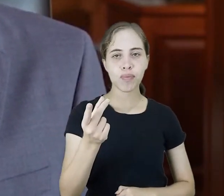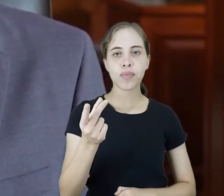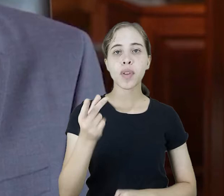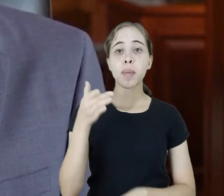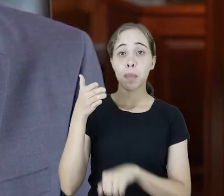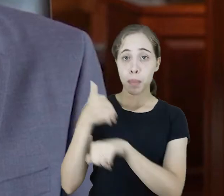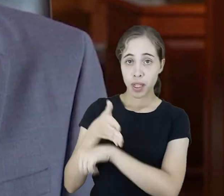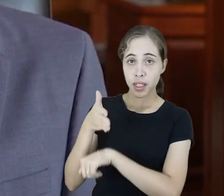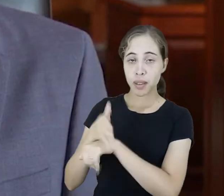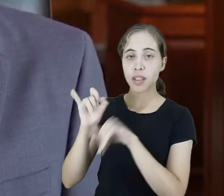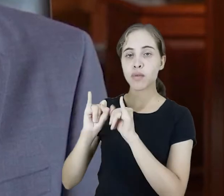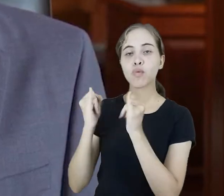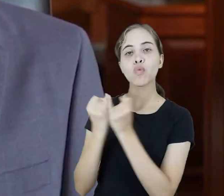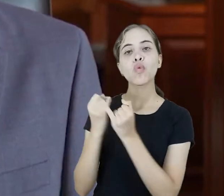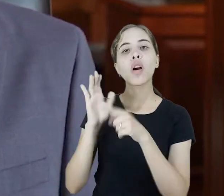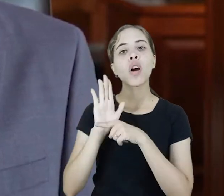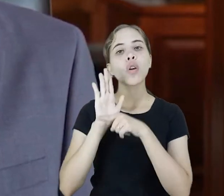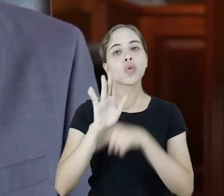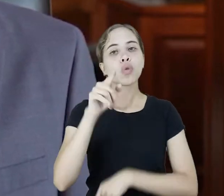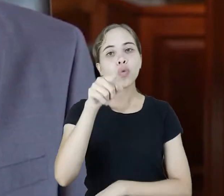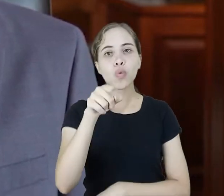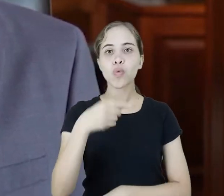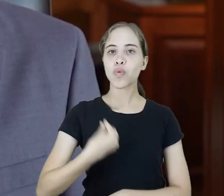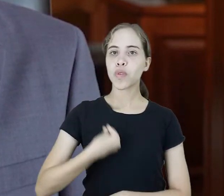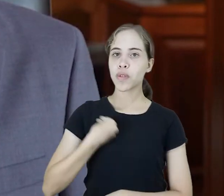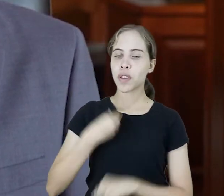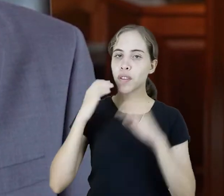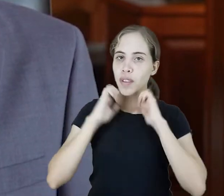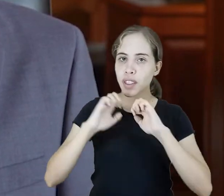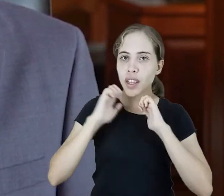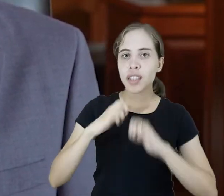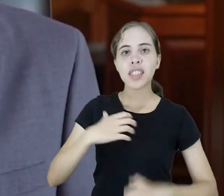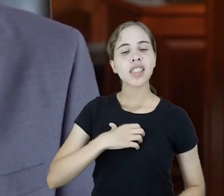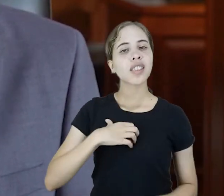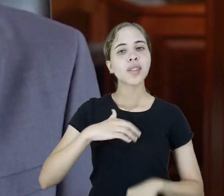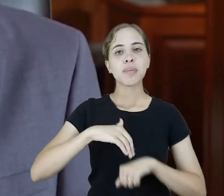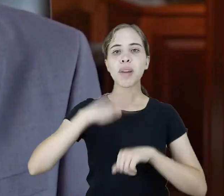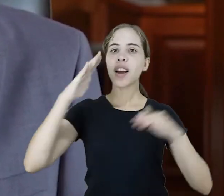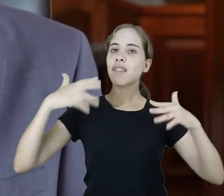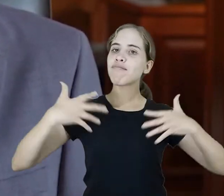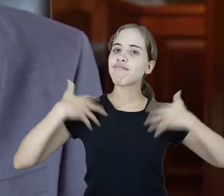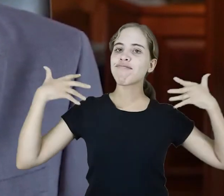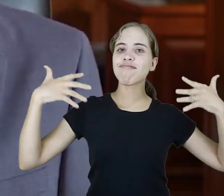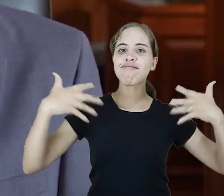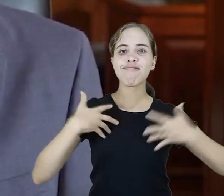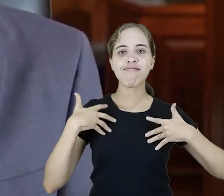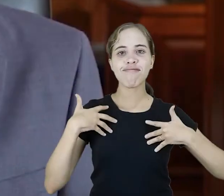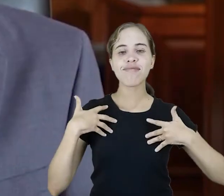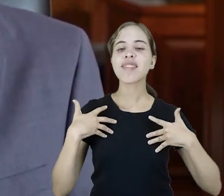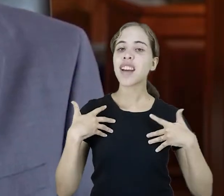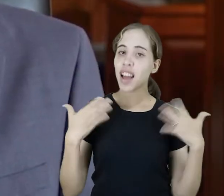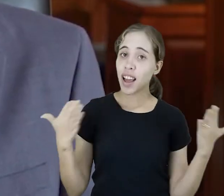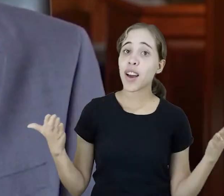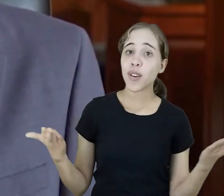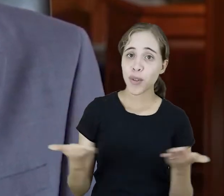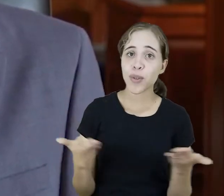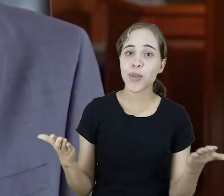Frequentar o Instituto vai te ajudar a viver o Evangelho e a sentir mais alegria, até mesmo agora.